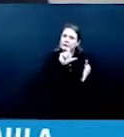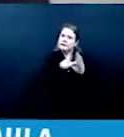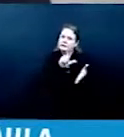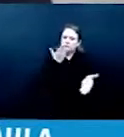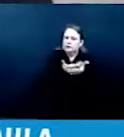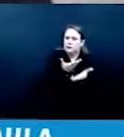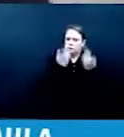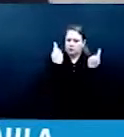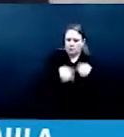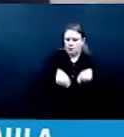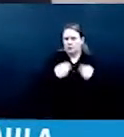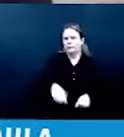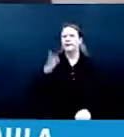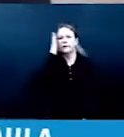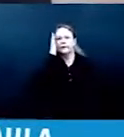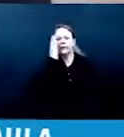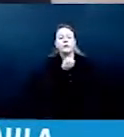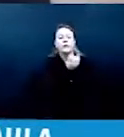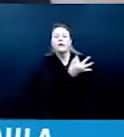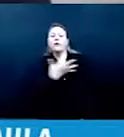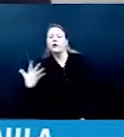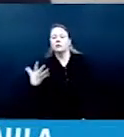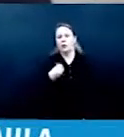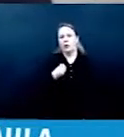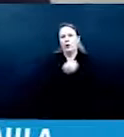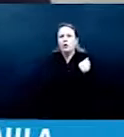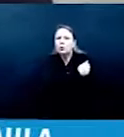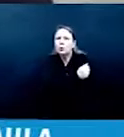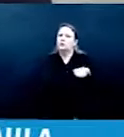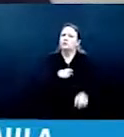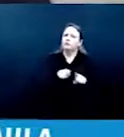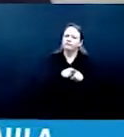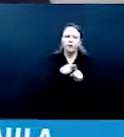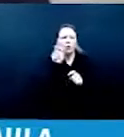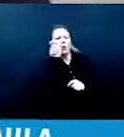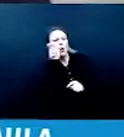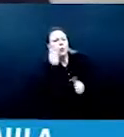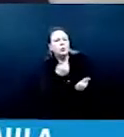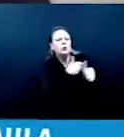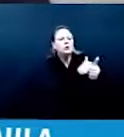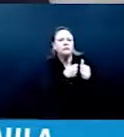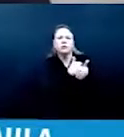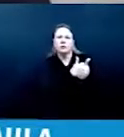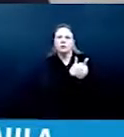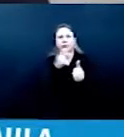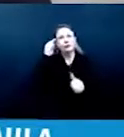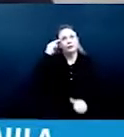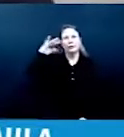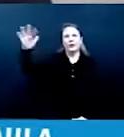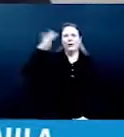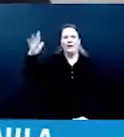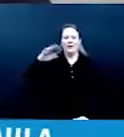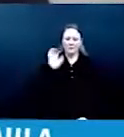Eu sei que tem muitos alunos aí nos acompanhando e muitos deles de repente que sonham em ser atleta de futebol, de basquete, vôlei,